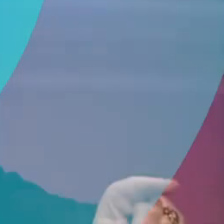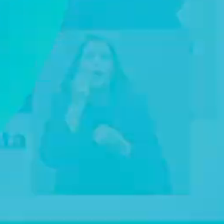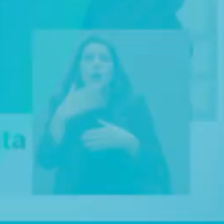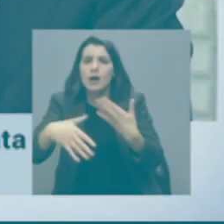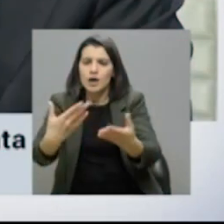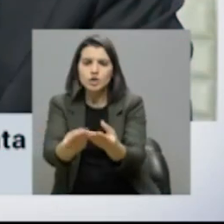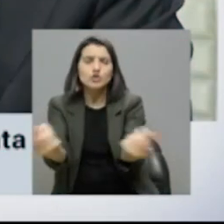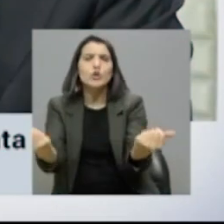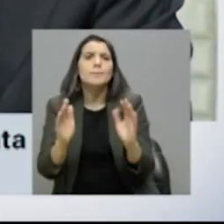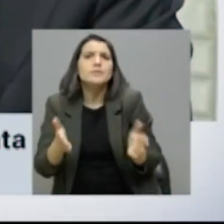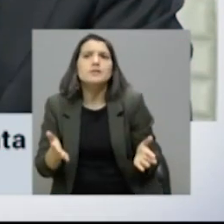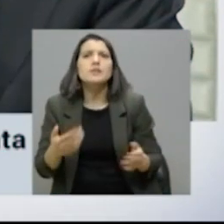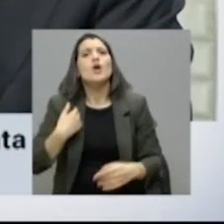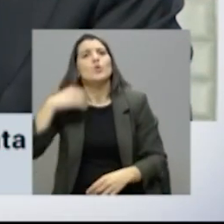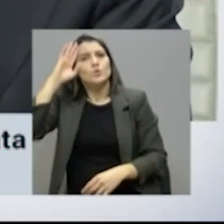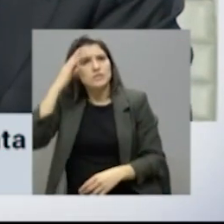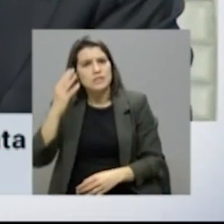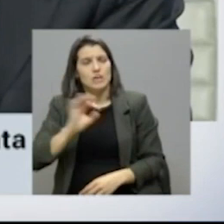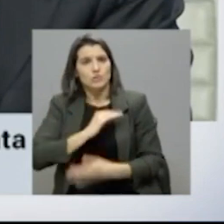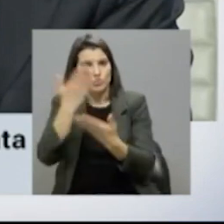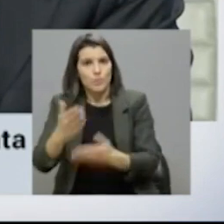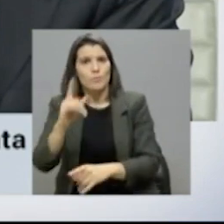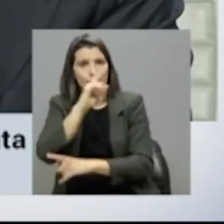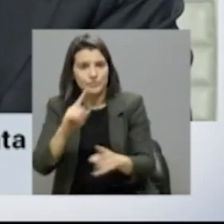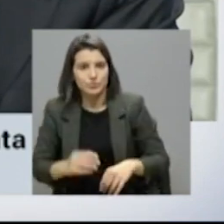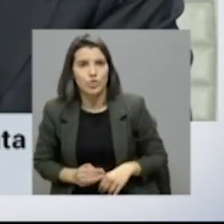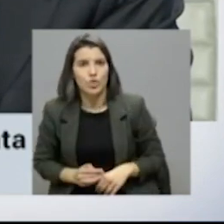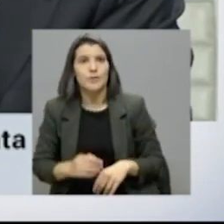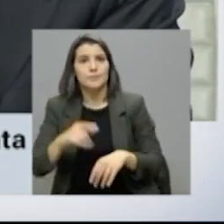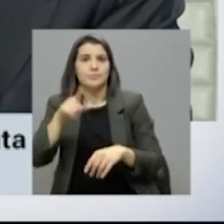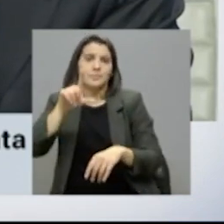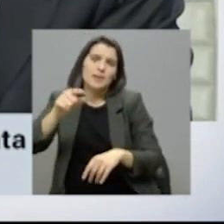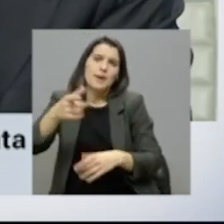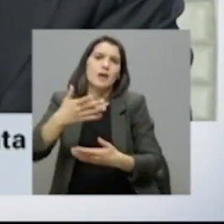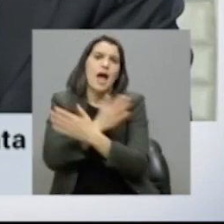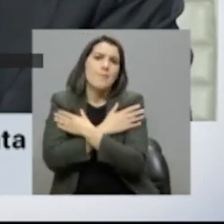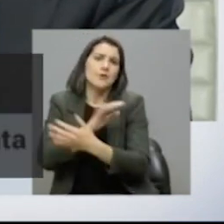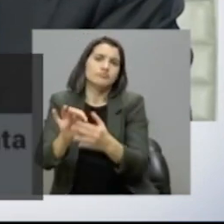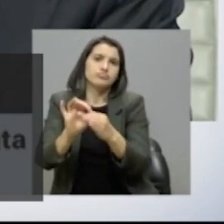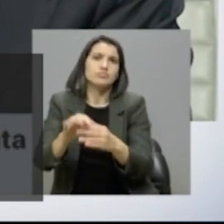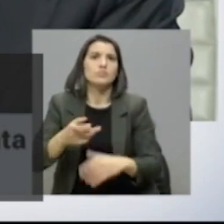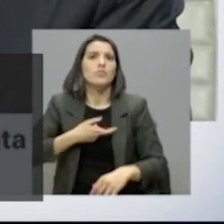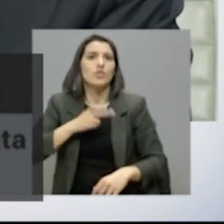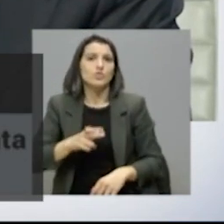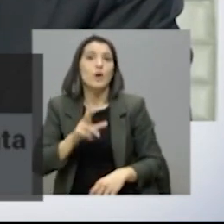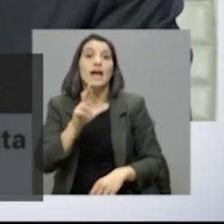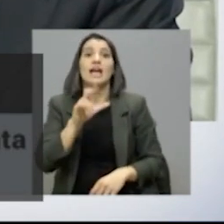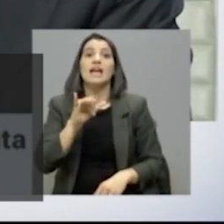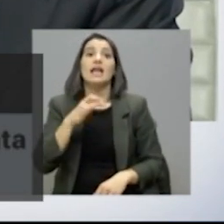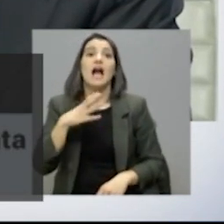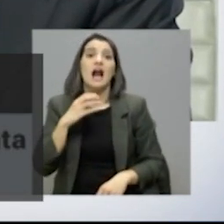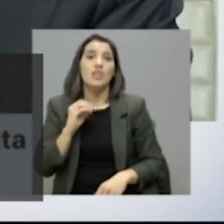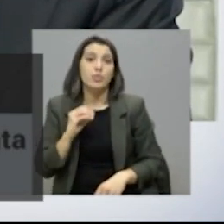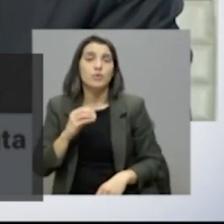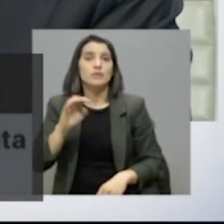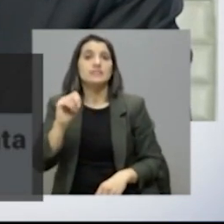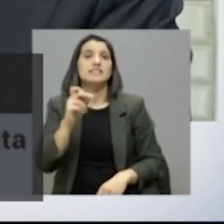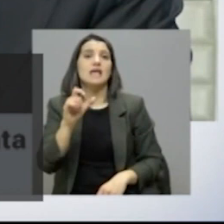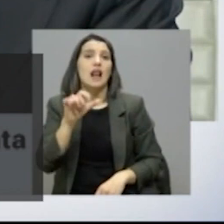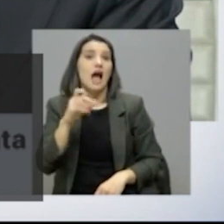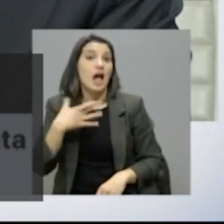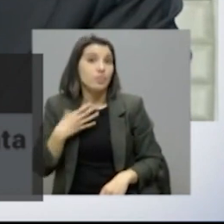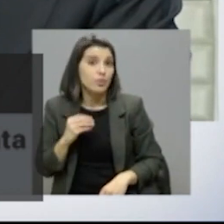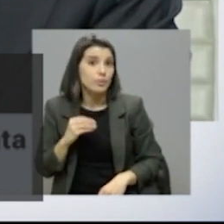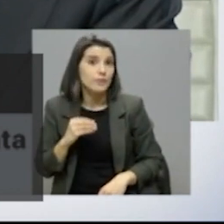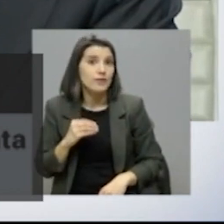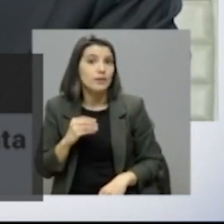intolerantes. Porque, por exemplo, eu sei que o seu professor, até pela sua relação de amizade com o doutor Ricardo Salgado, é certamente das pessoas